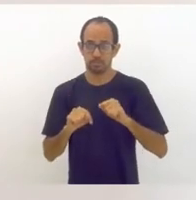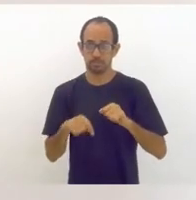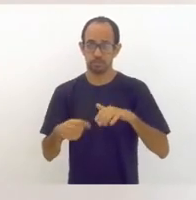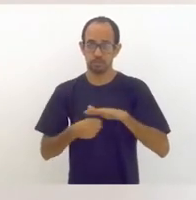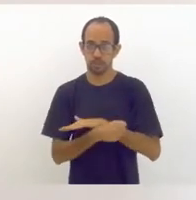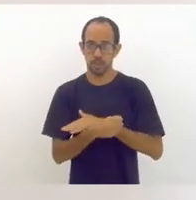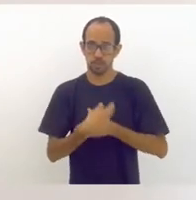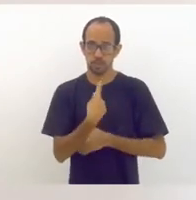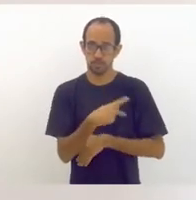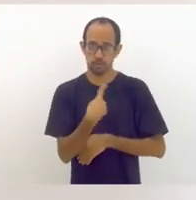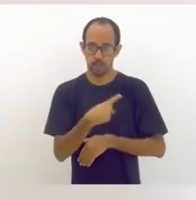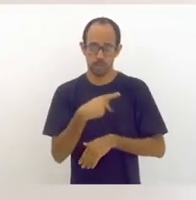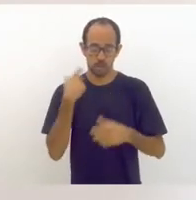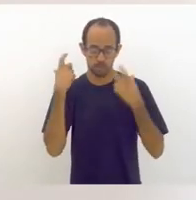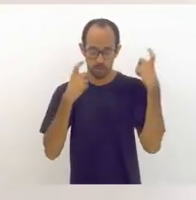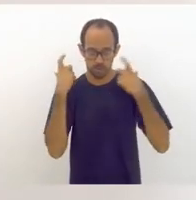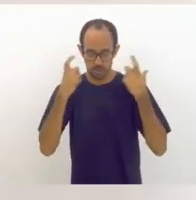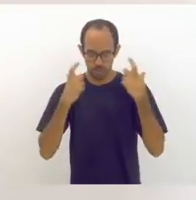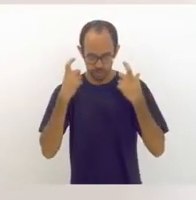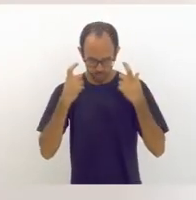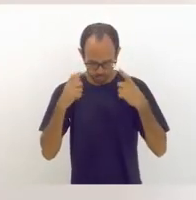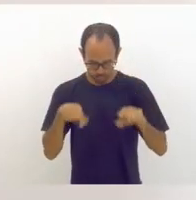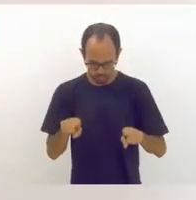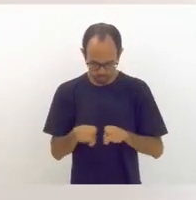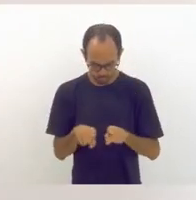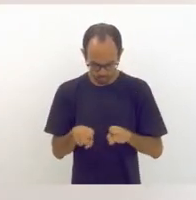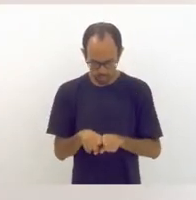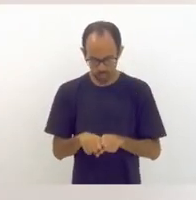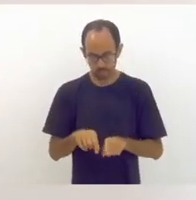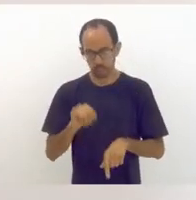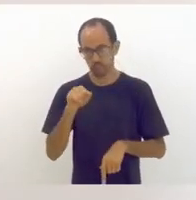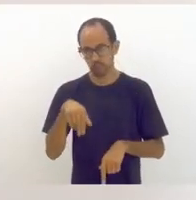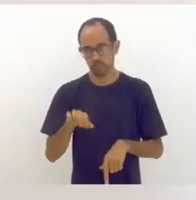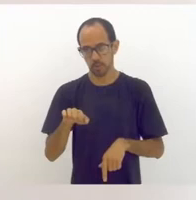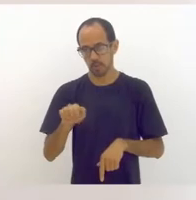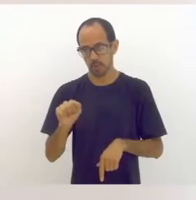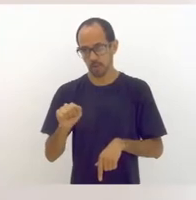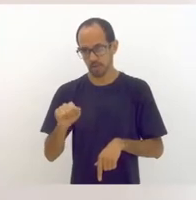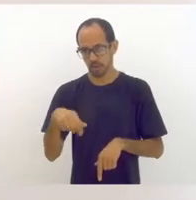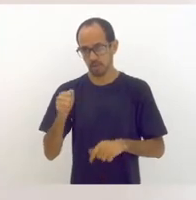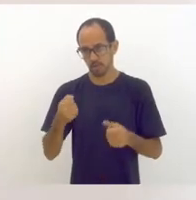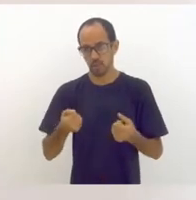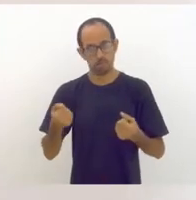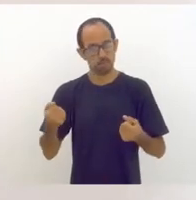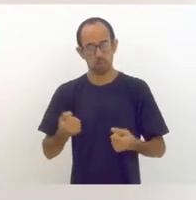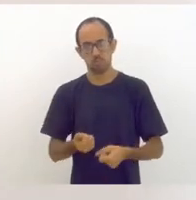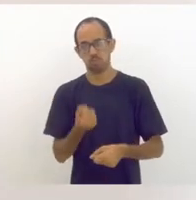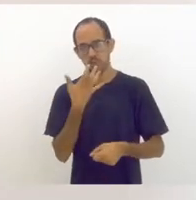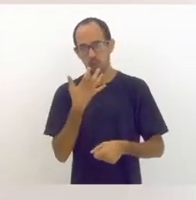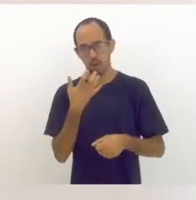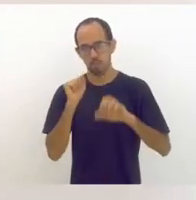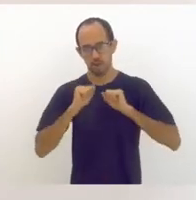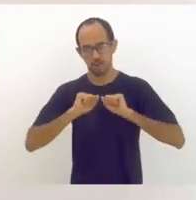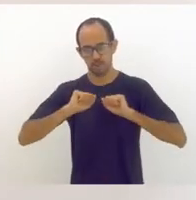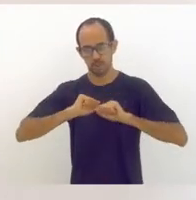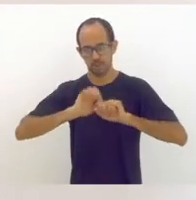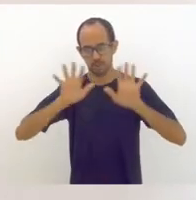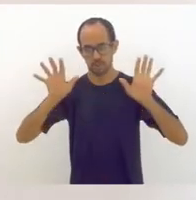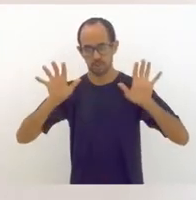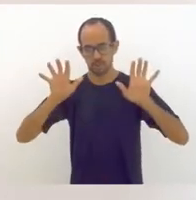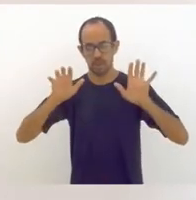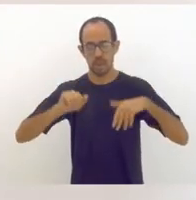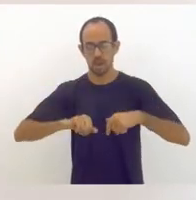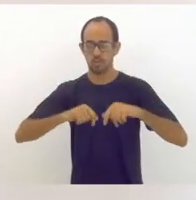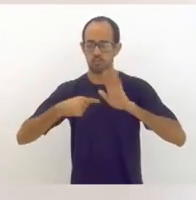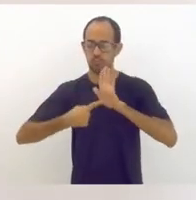mandato dele, da preocupação, né. Acho que o INEA foi brilhante na apresentação, mostrou,